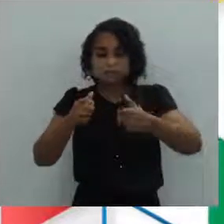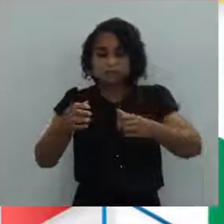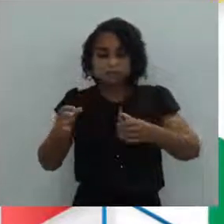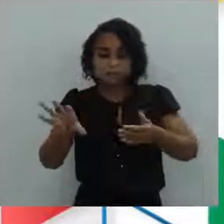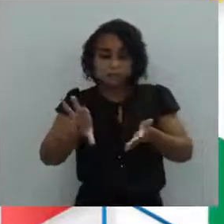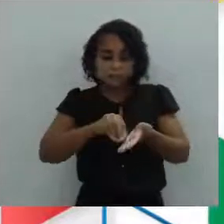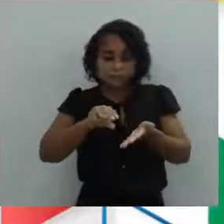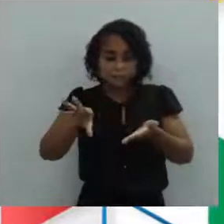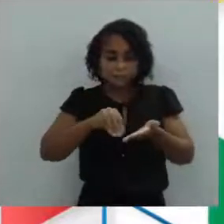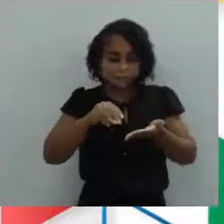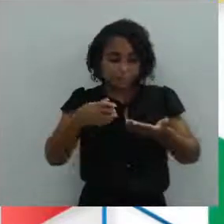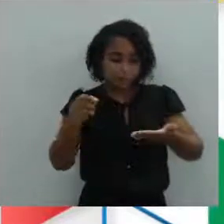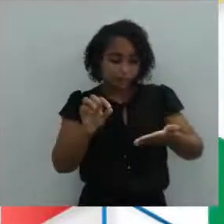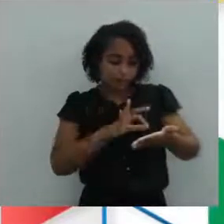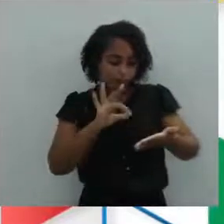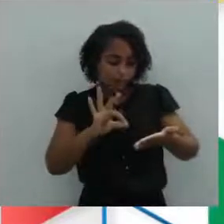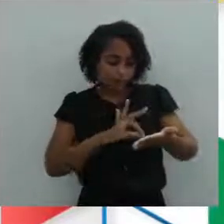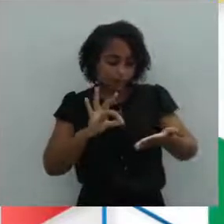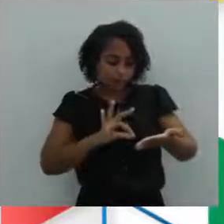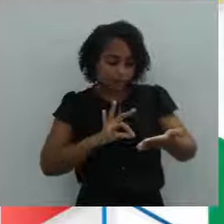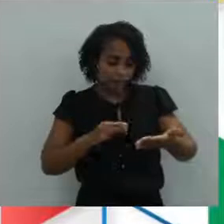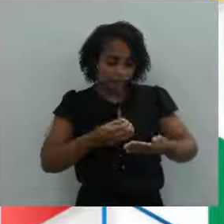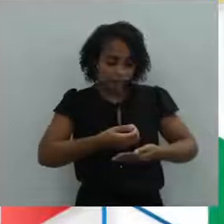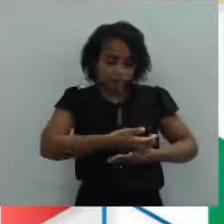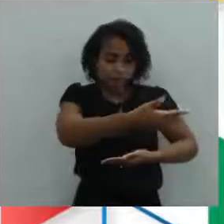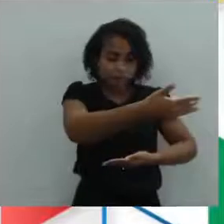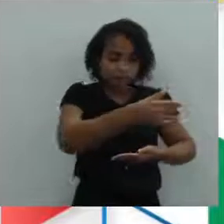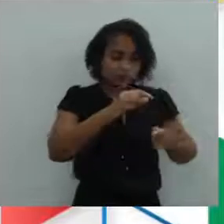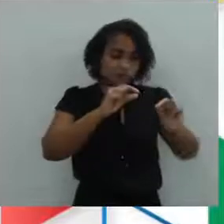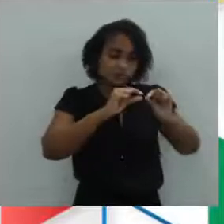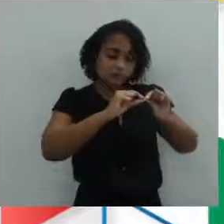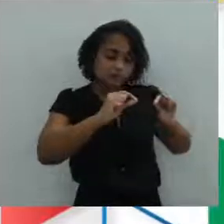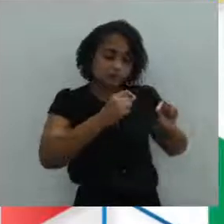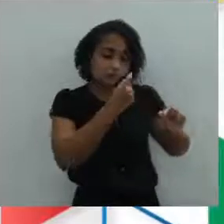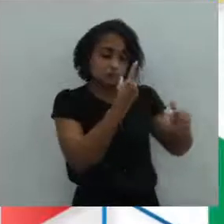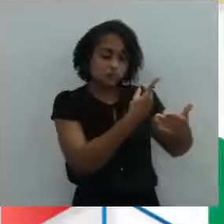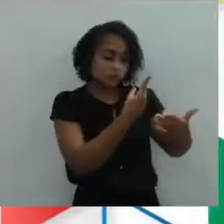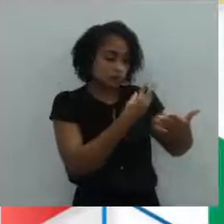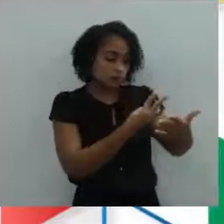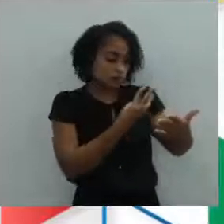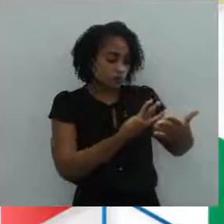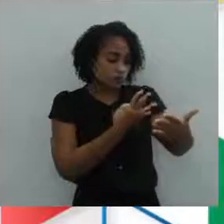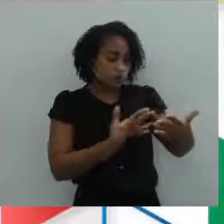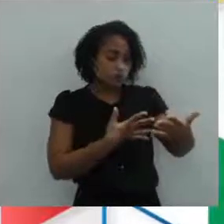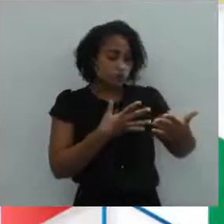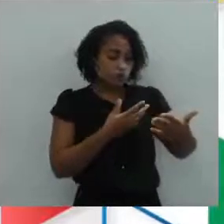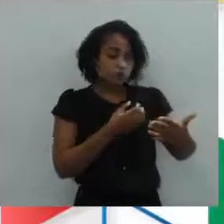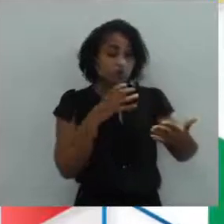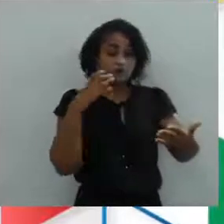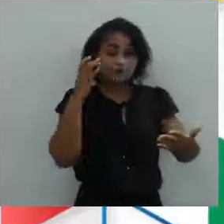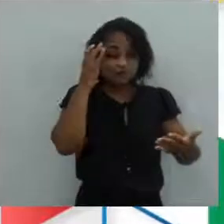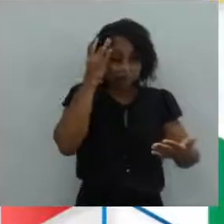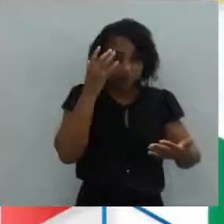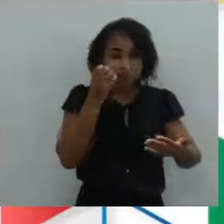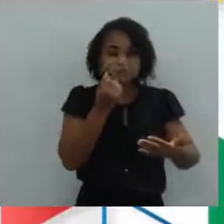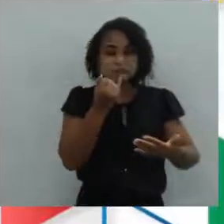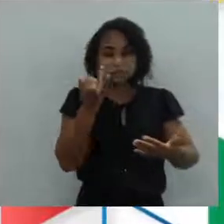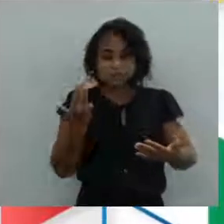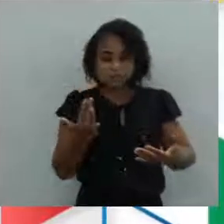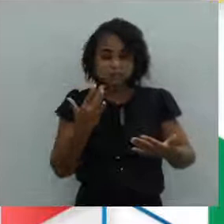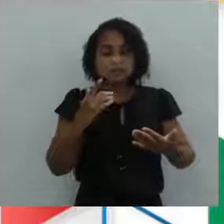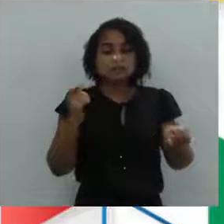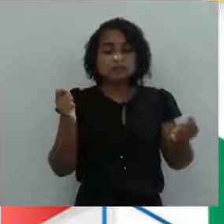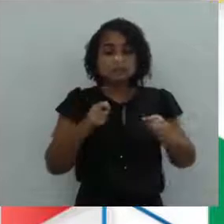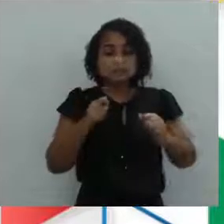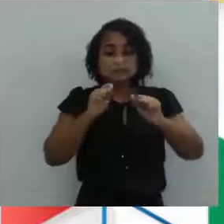de assinaturas. A área de assinaturas deve ter linhas numeradas para mais hábil contabilização dos participantes.